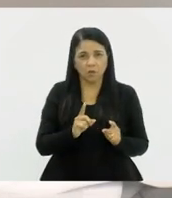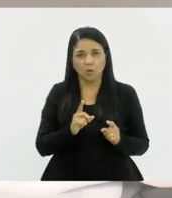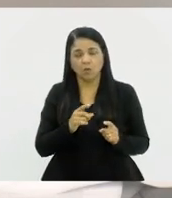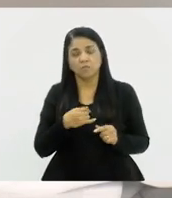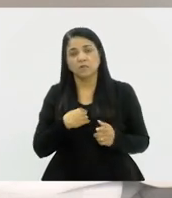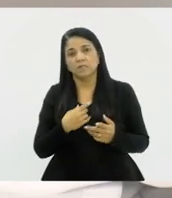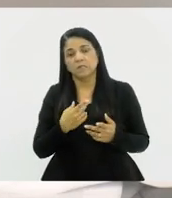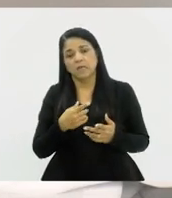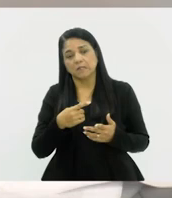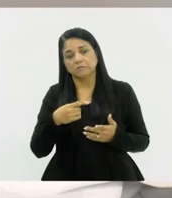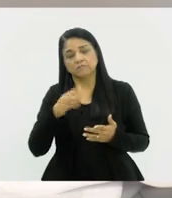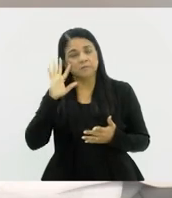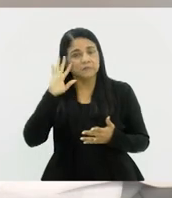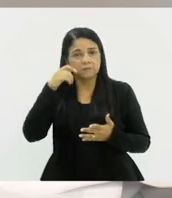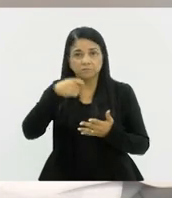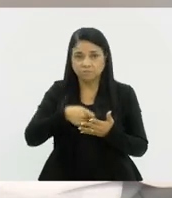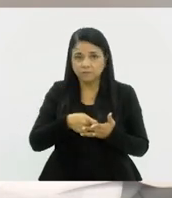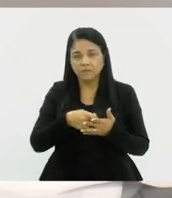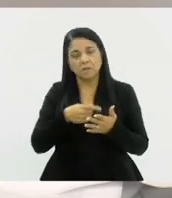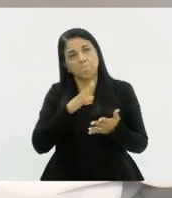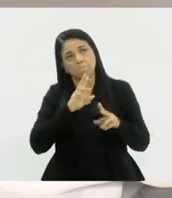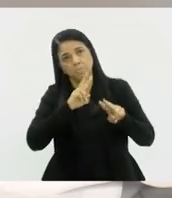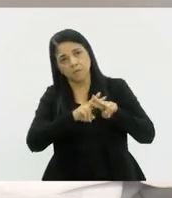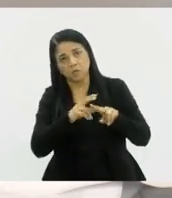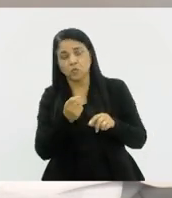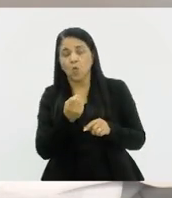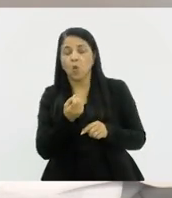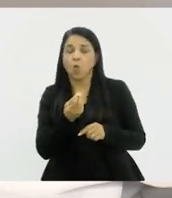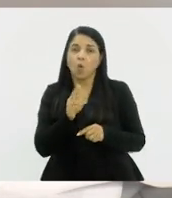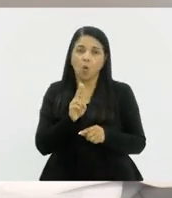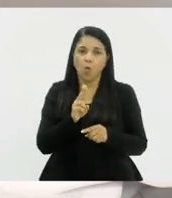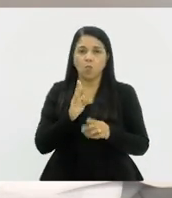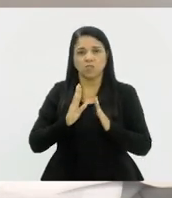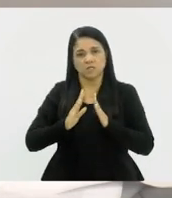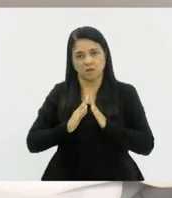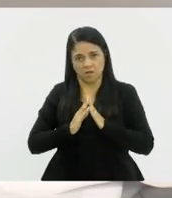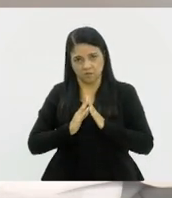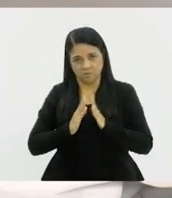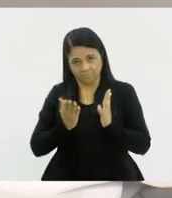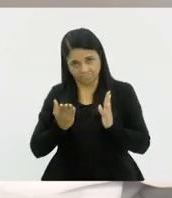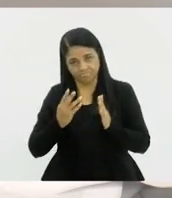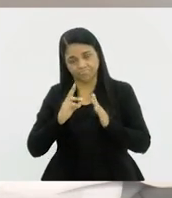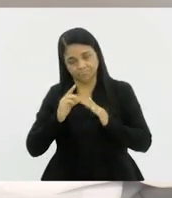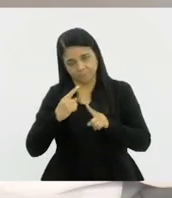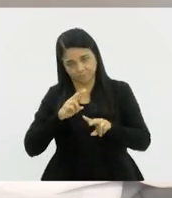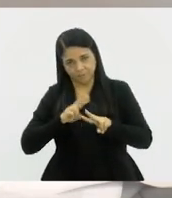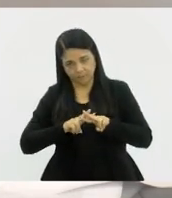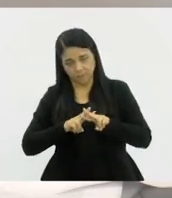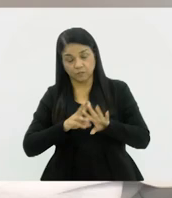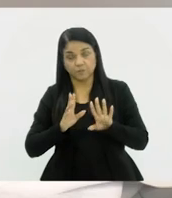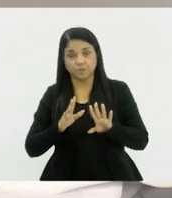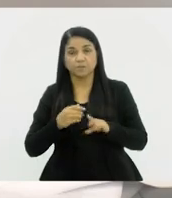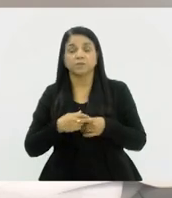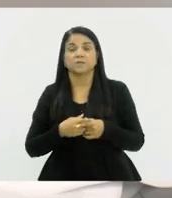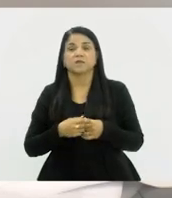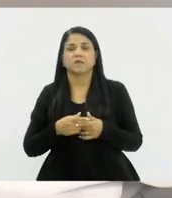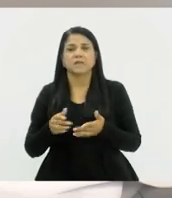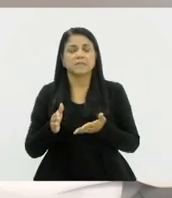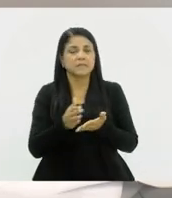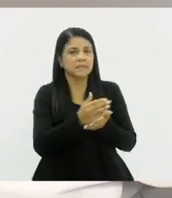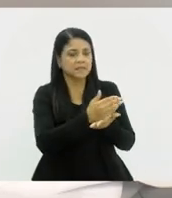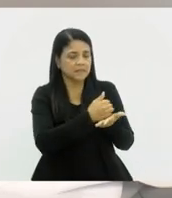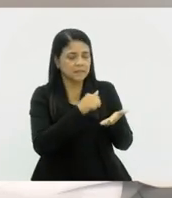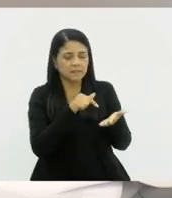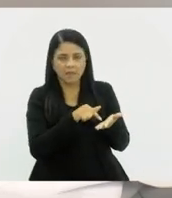ele aguarde em caso em suma toma uma decisão a respeito disso lembrando que dados da própria